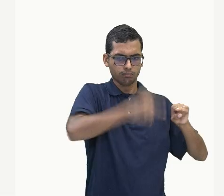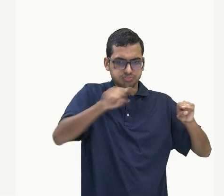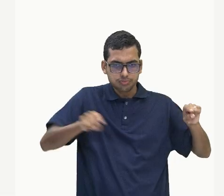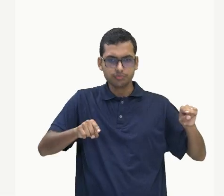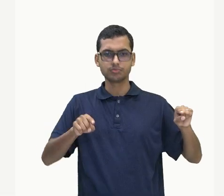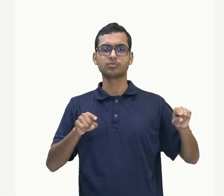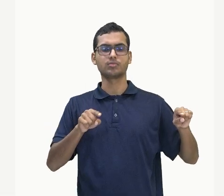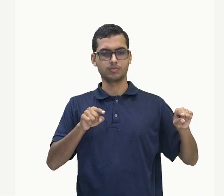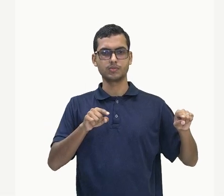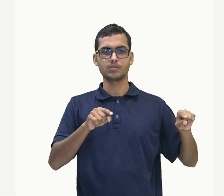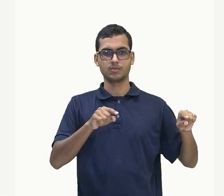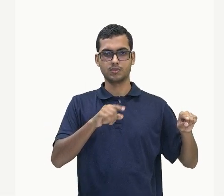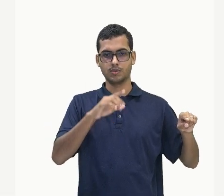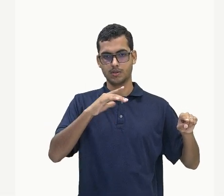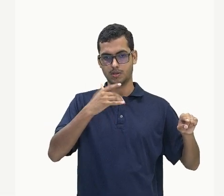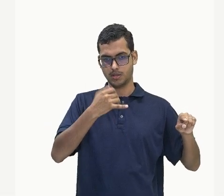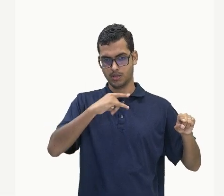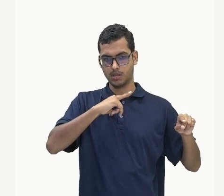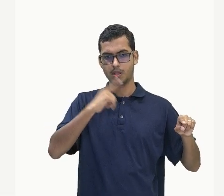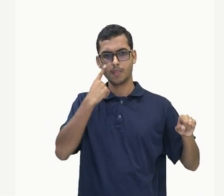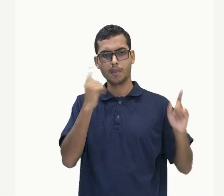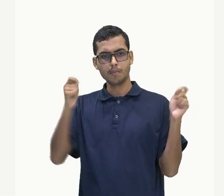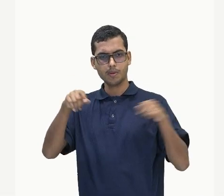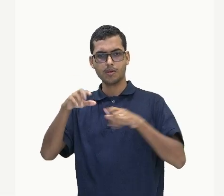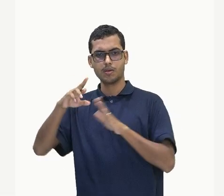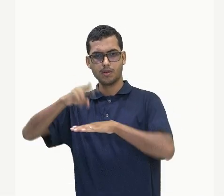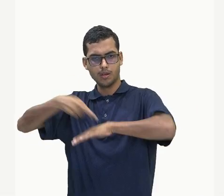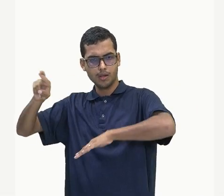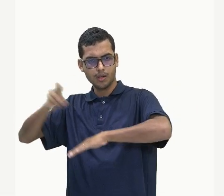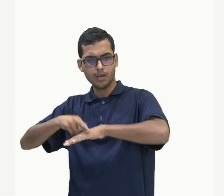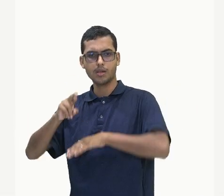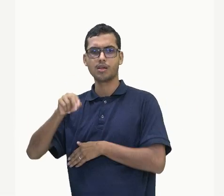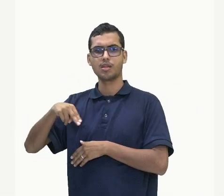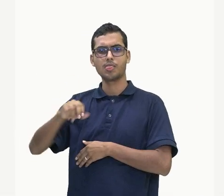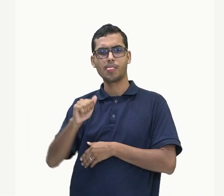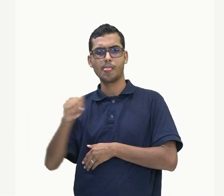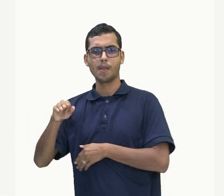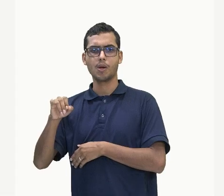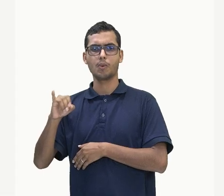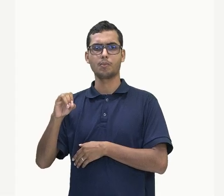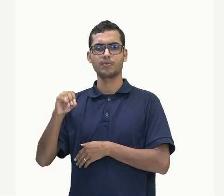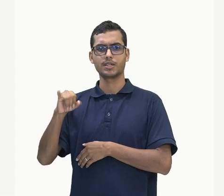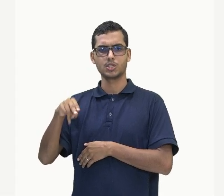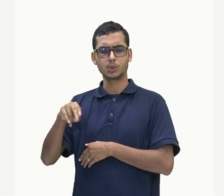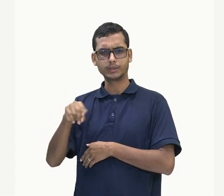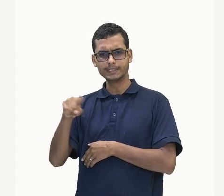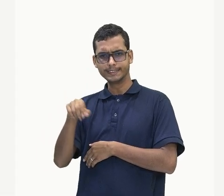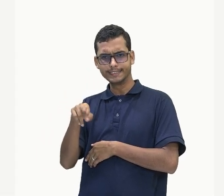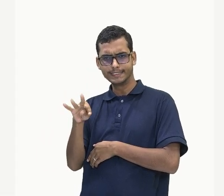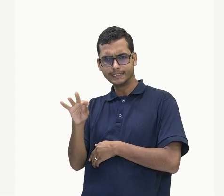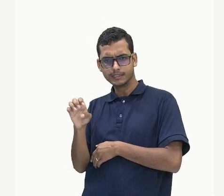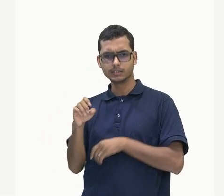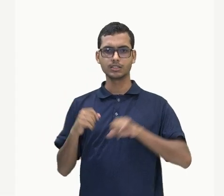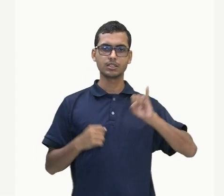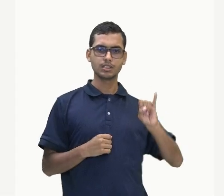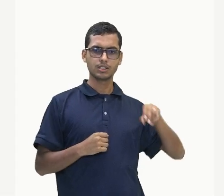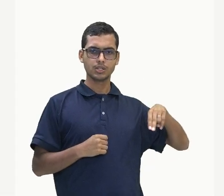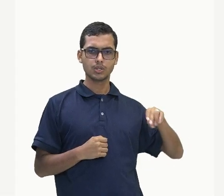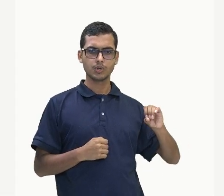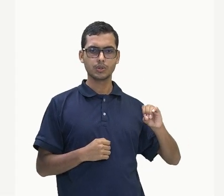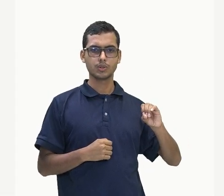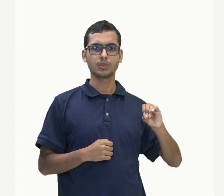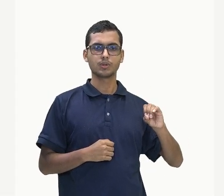ionizante e não ionizante. A ionizante são aquelas que são capazes de